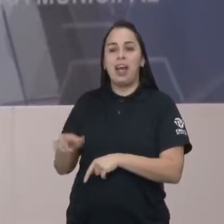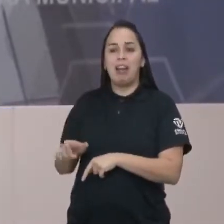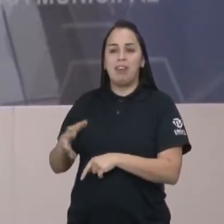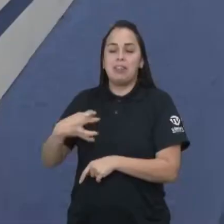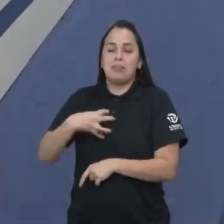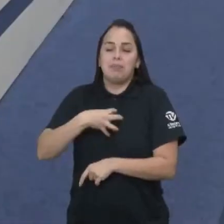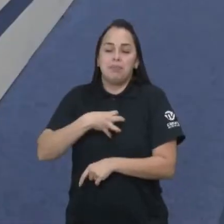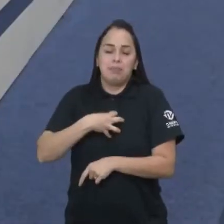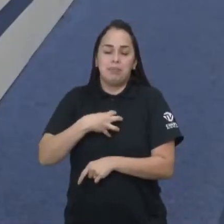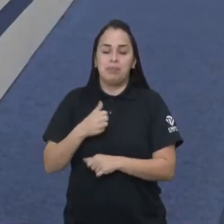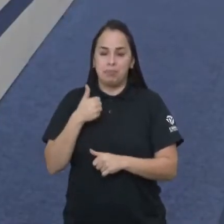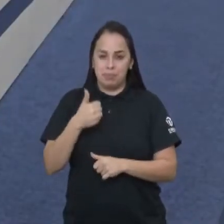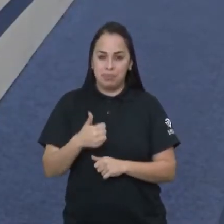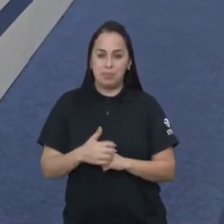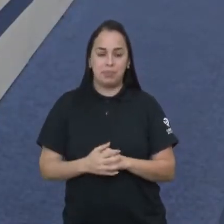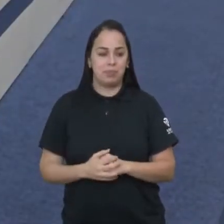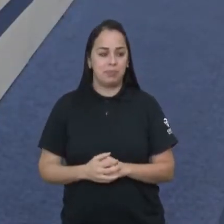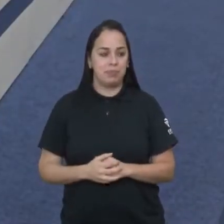gente.